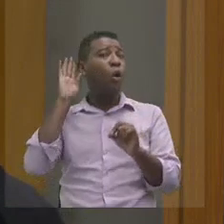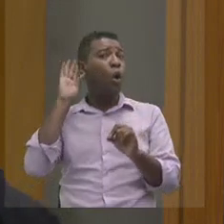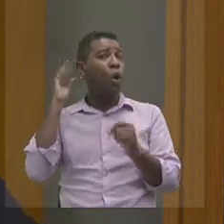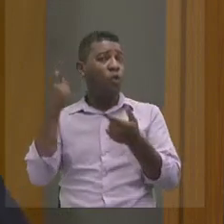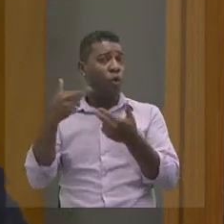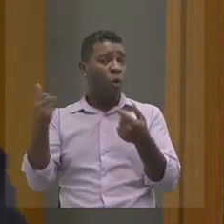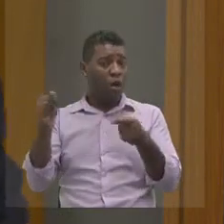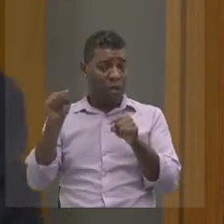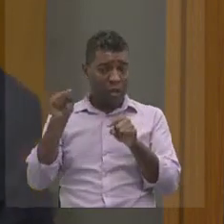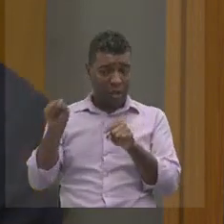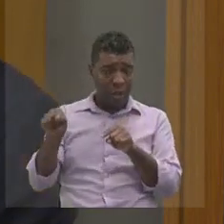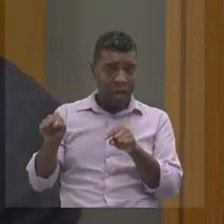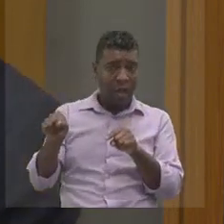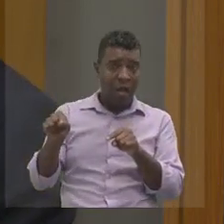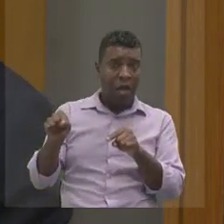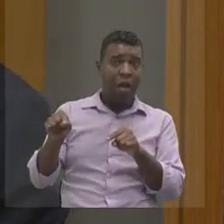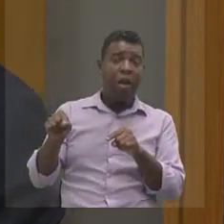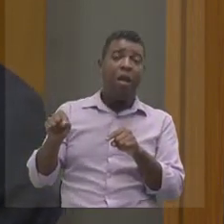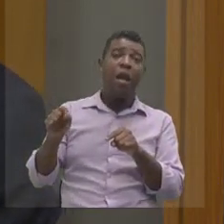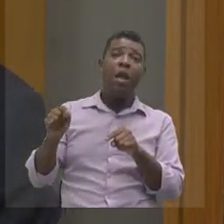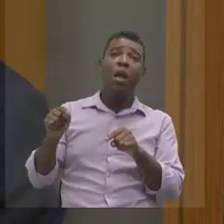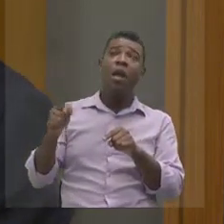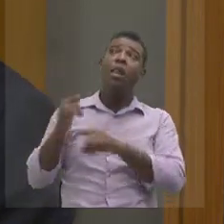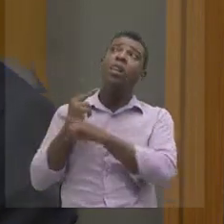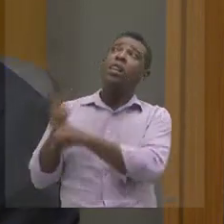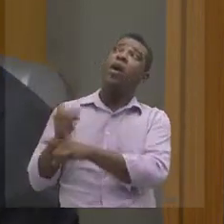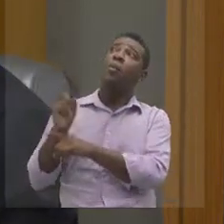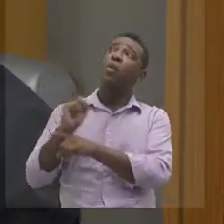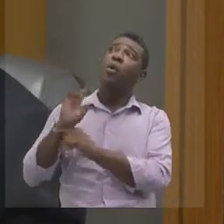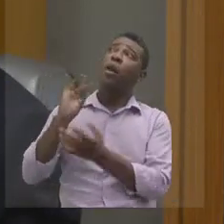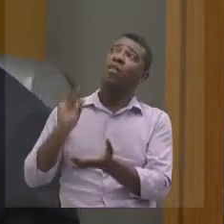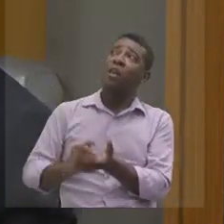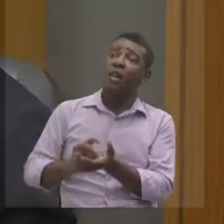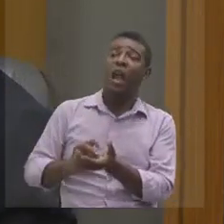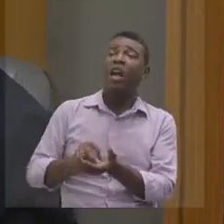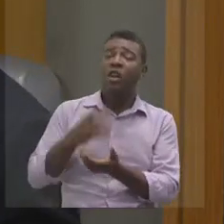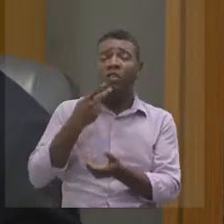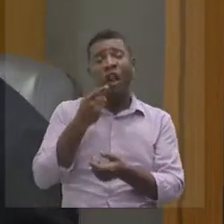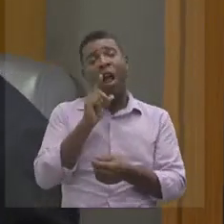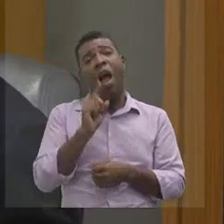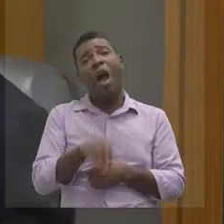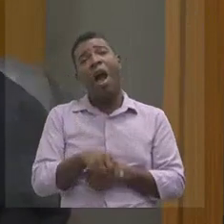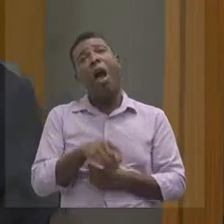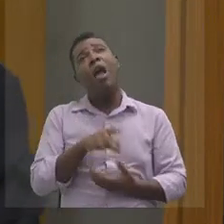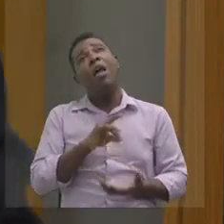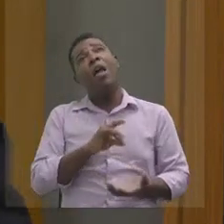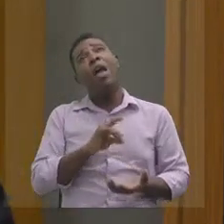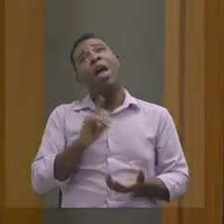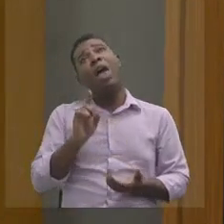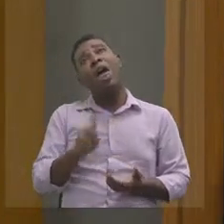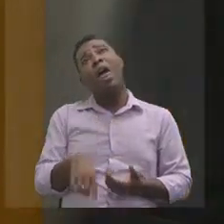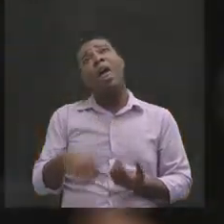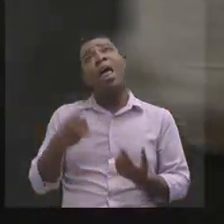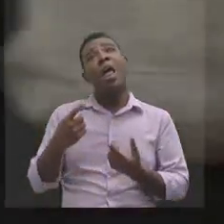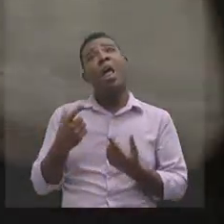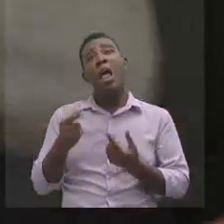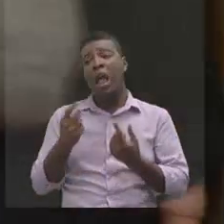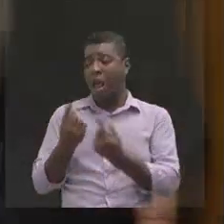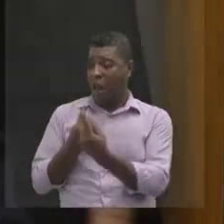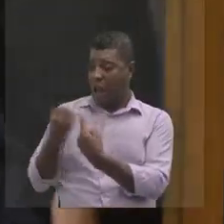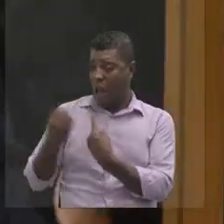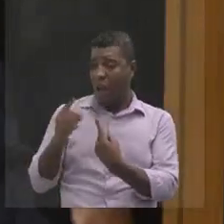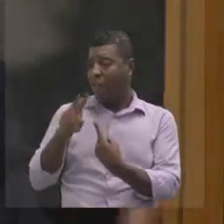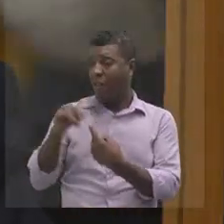e não procura a verdade vem aqui dizer que realmente é uma Rodovia para valorizar o rancho do governador pelo amor de